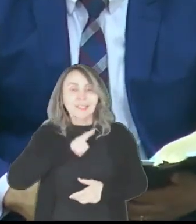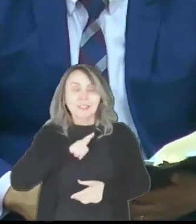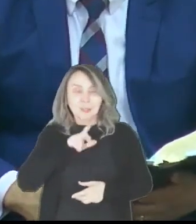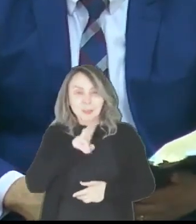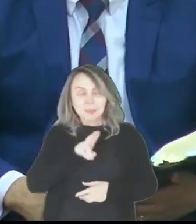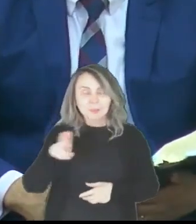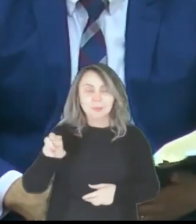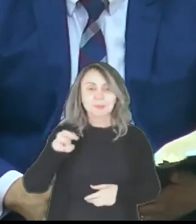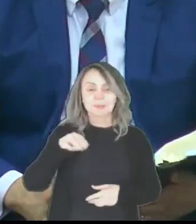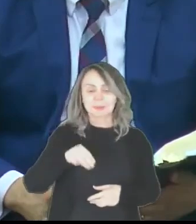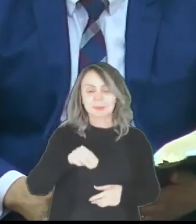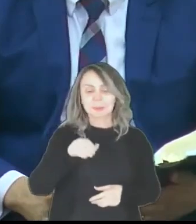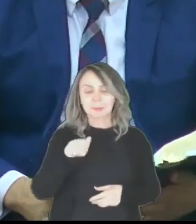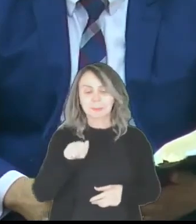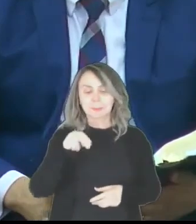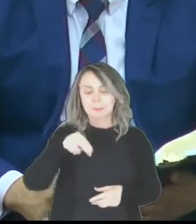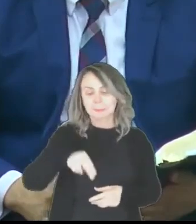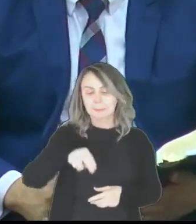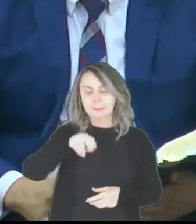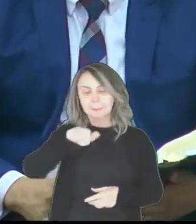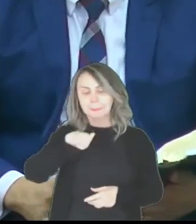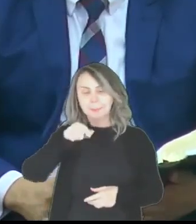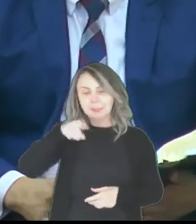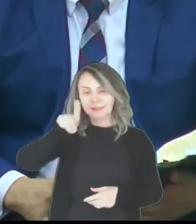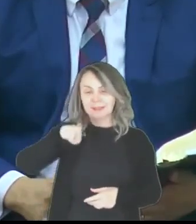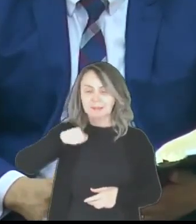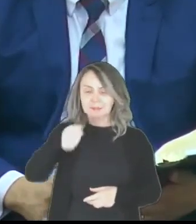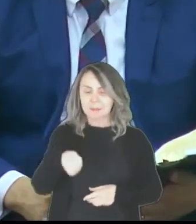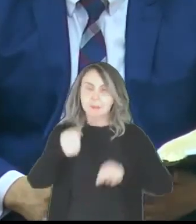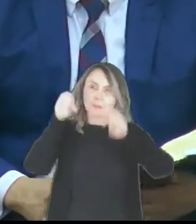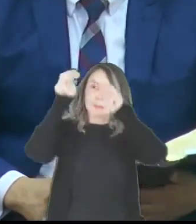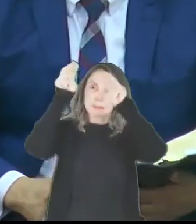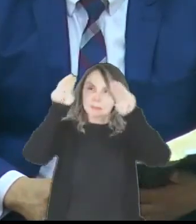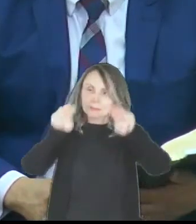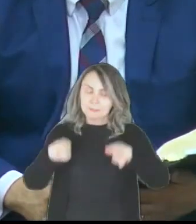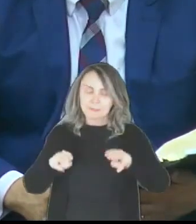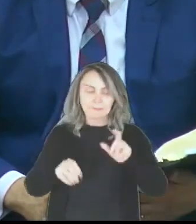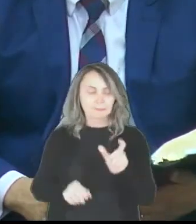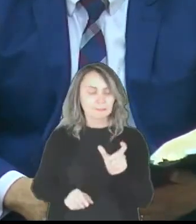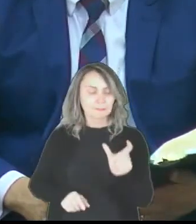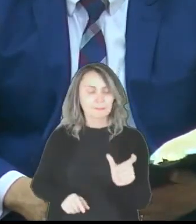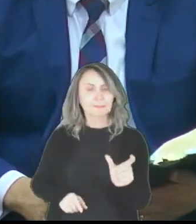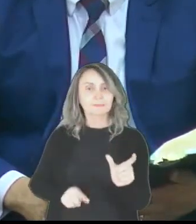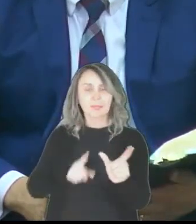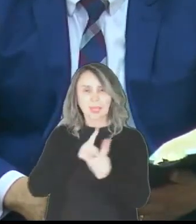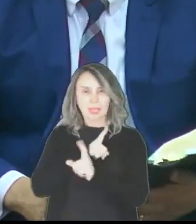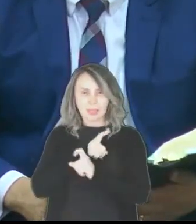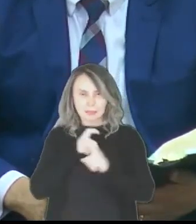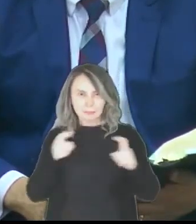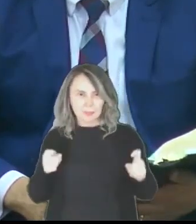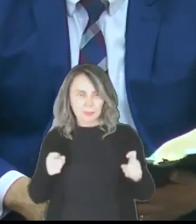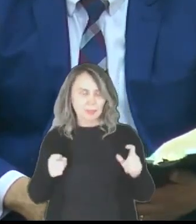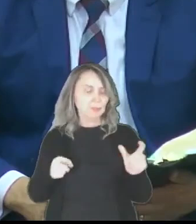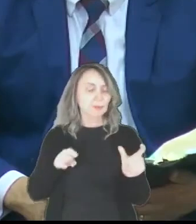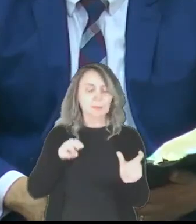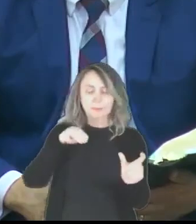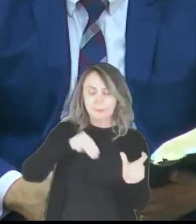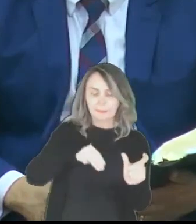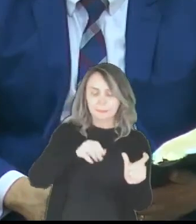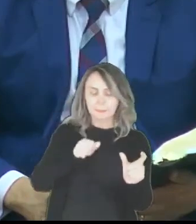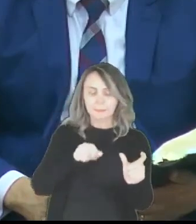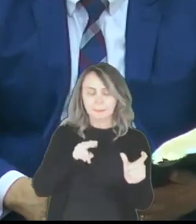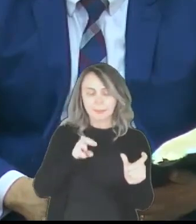maná. Por que ganhou o nome de maná? Porque a palavra maná em hebraico é maum. E maum em hebraico